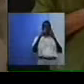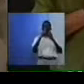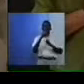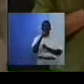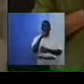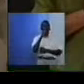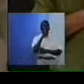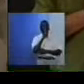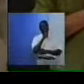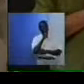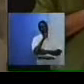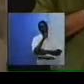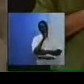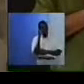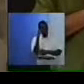pichada pelo pecado.